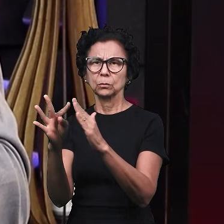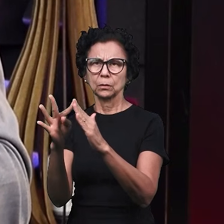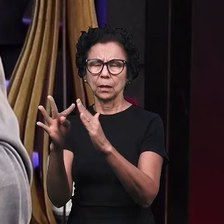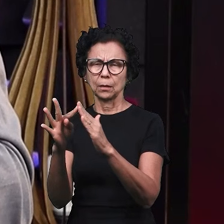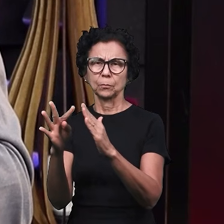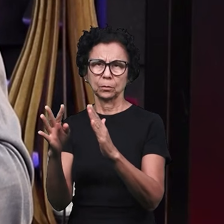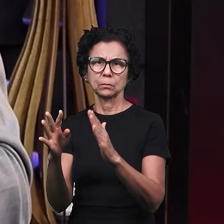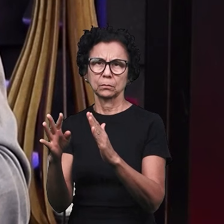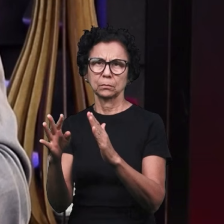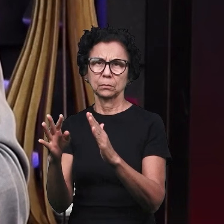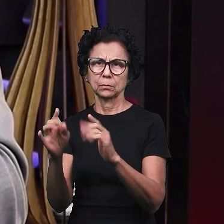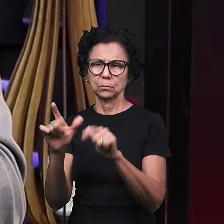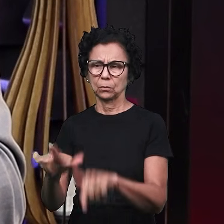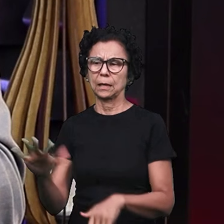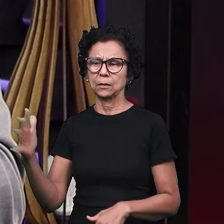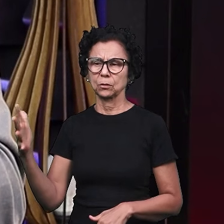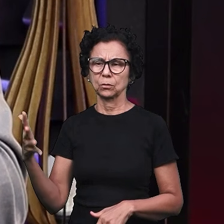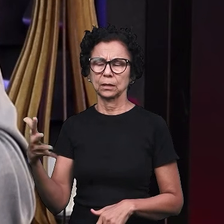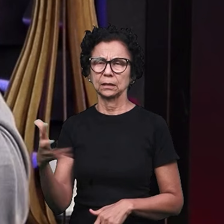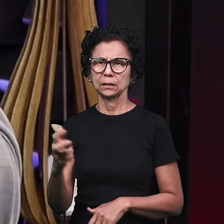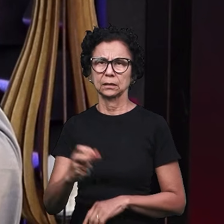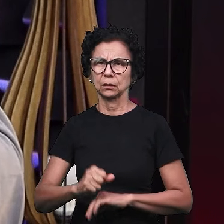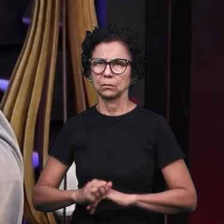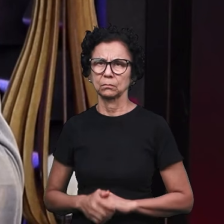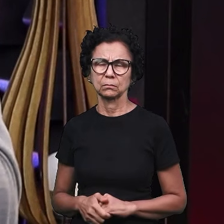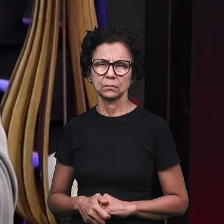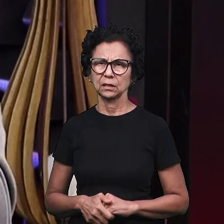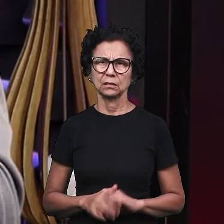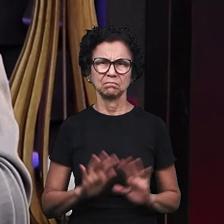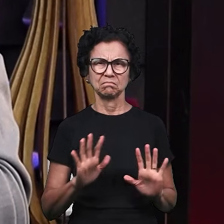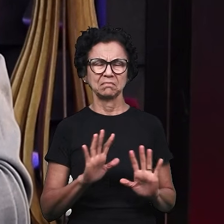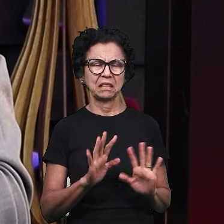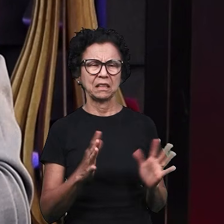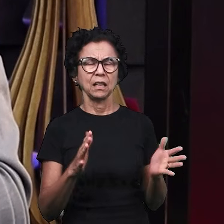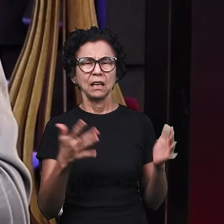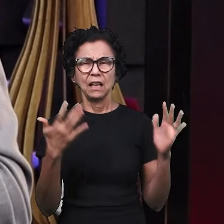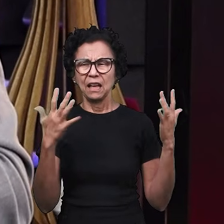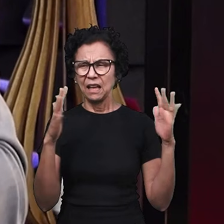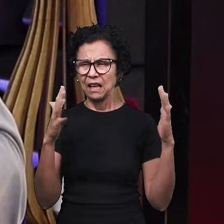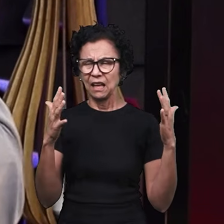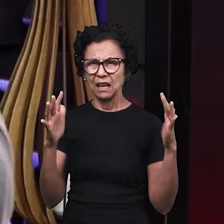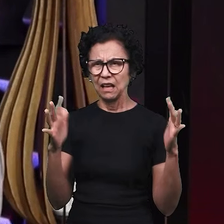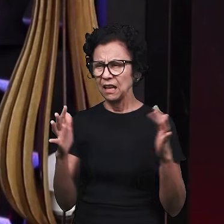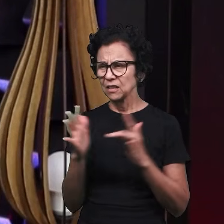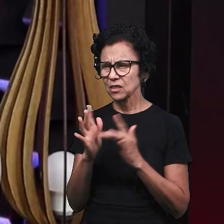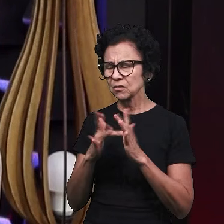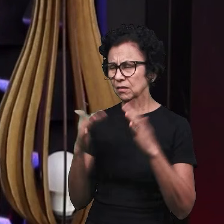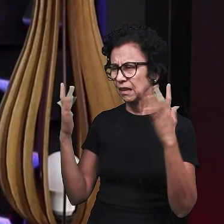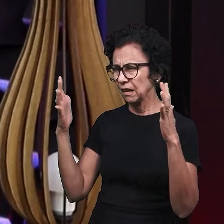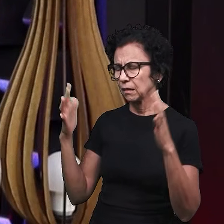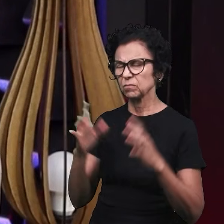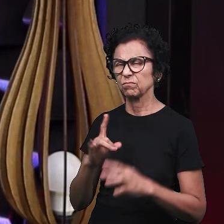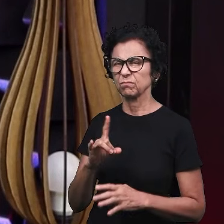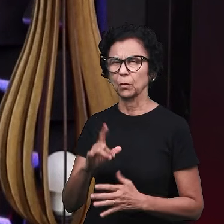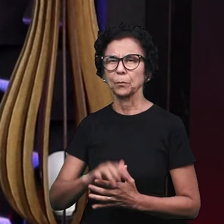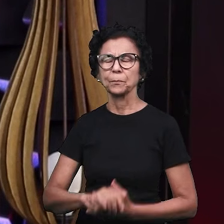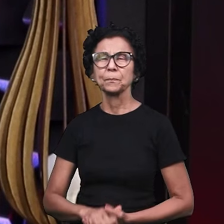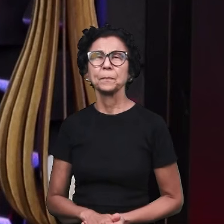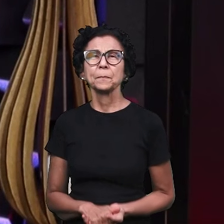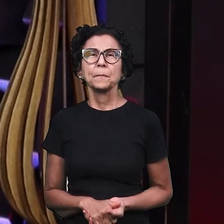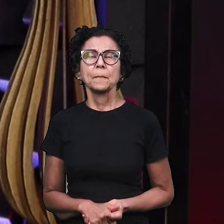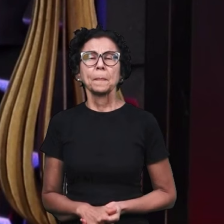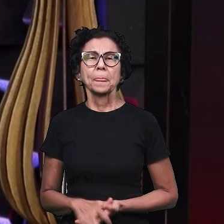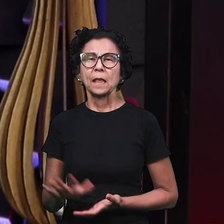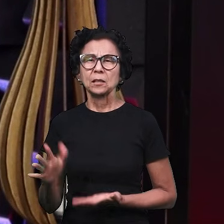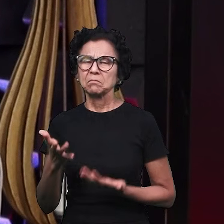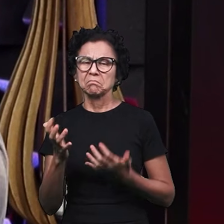receber ali os elogios das pessoas, mas ele vai direto no templo. E é interessante porque quando nós olhamos a